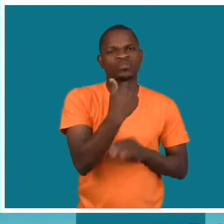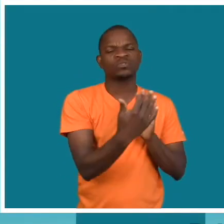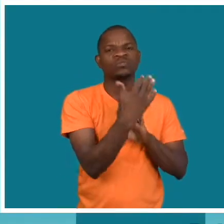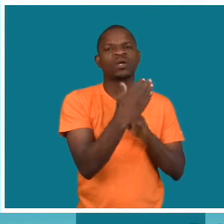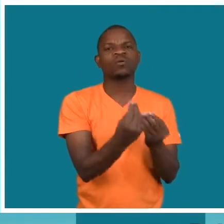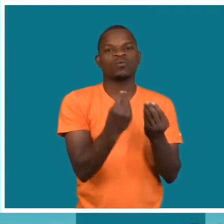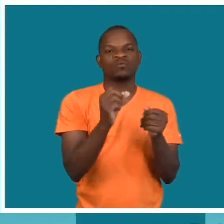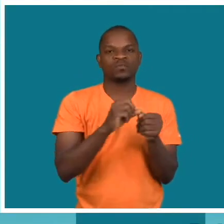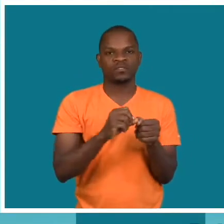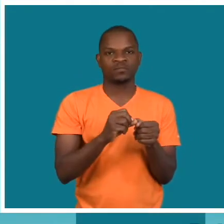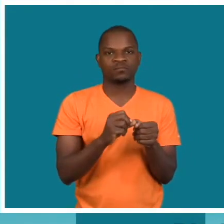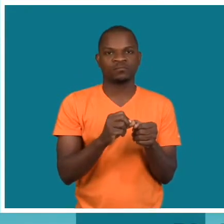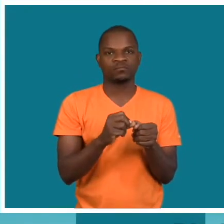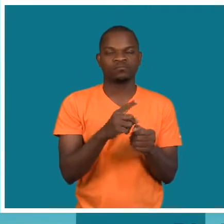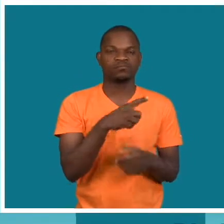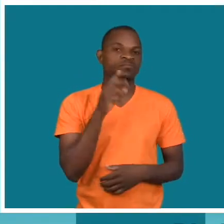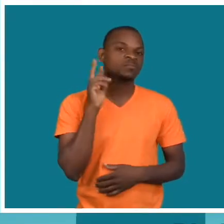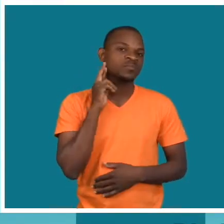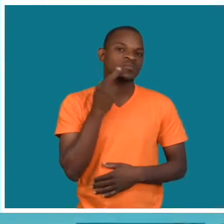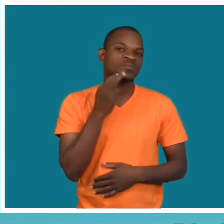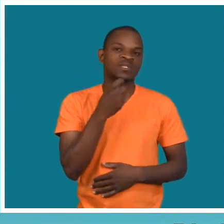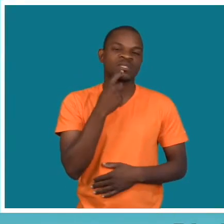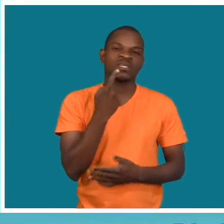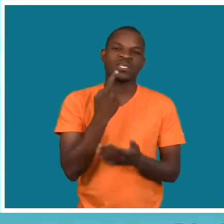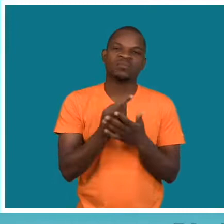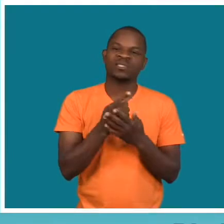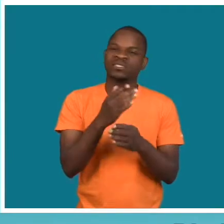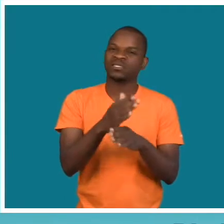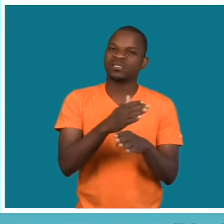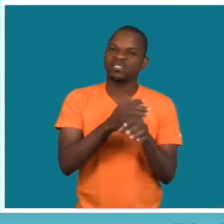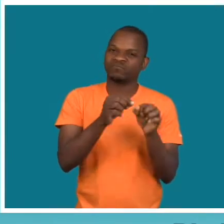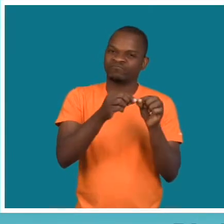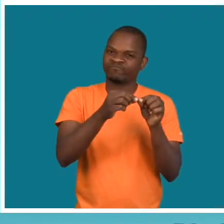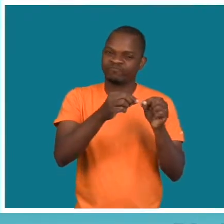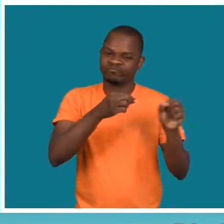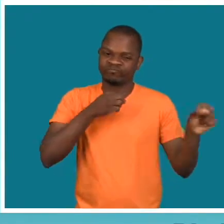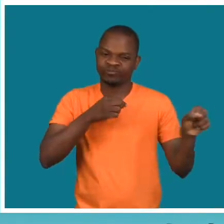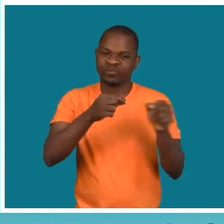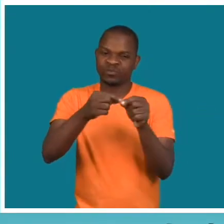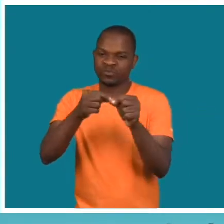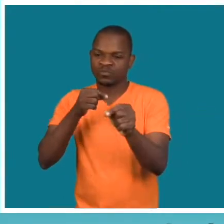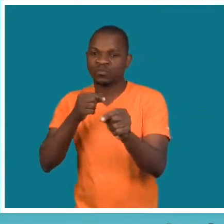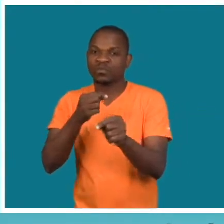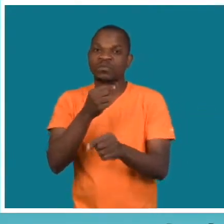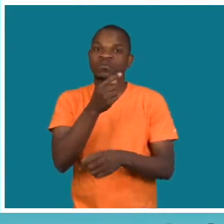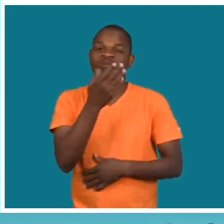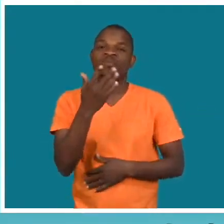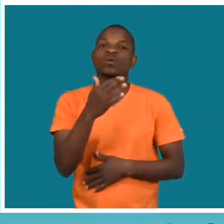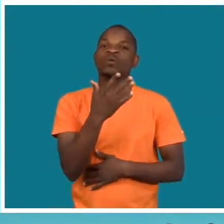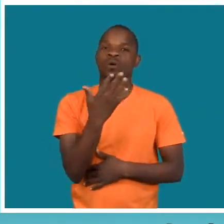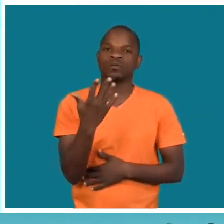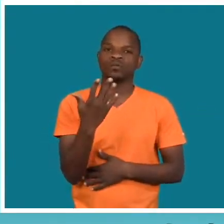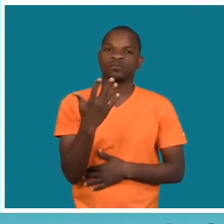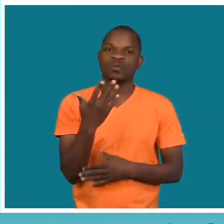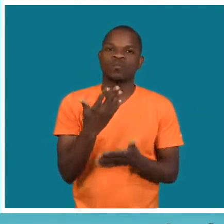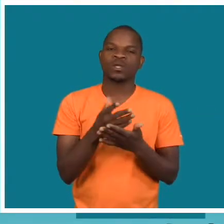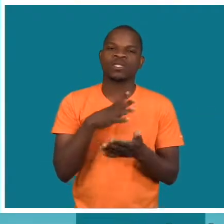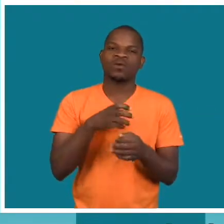de ter as próteses? Primeiro, tem que fazer medidas, tem que fazer medidas. As próteses, elas, aqui assim,